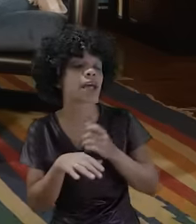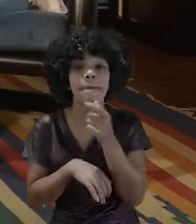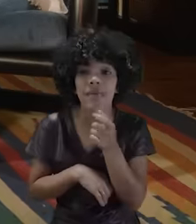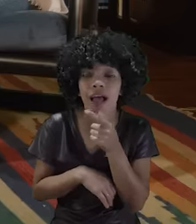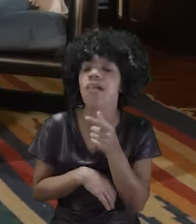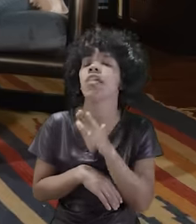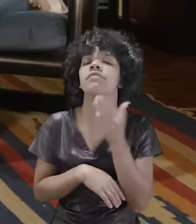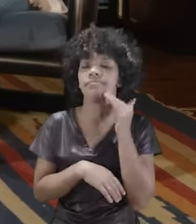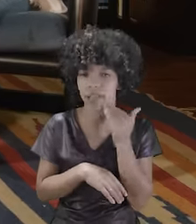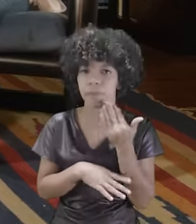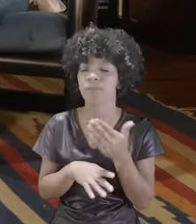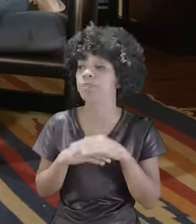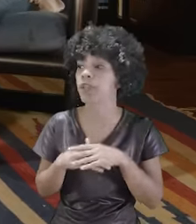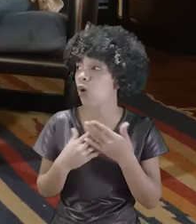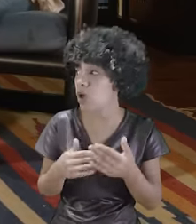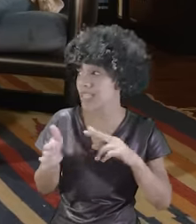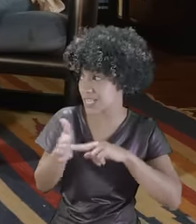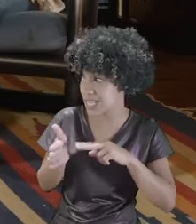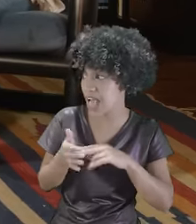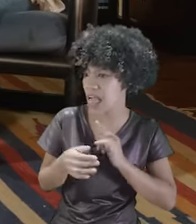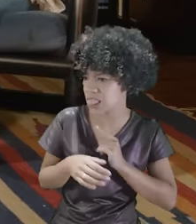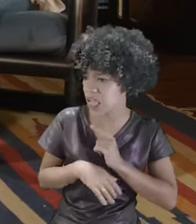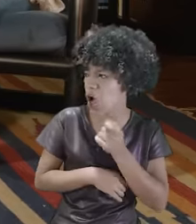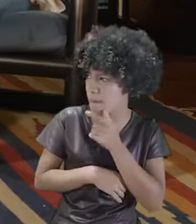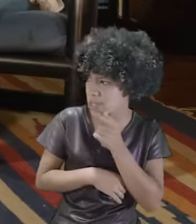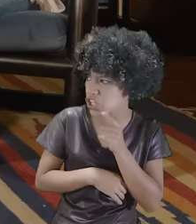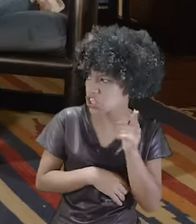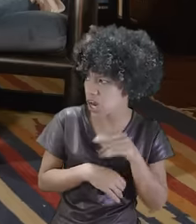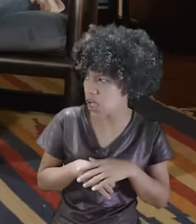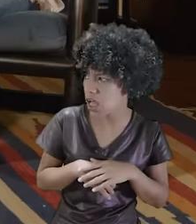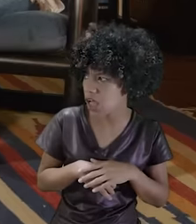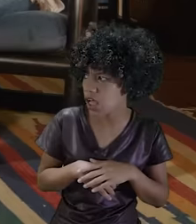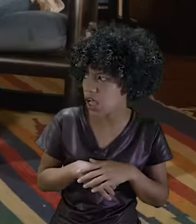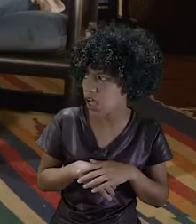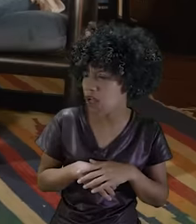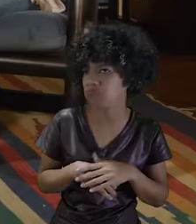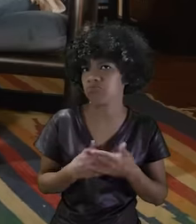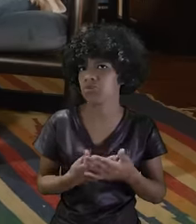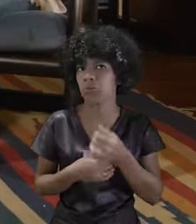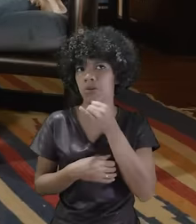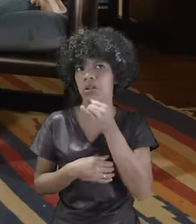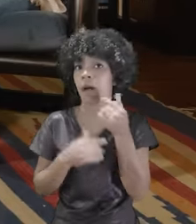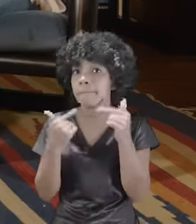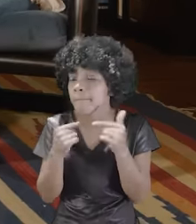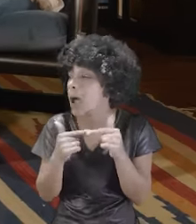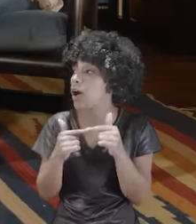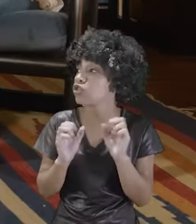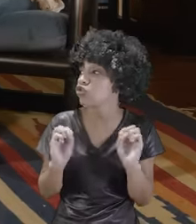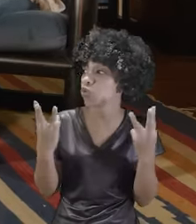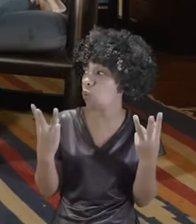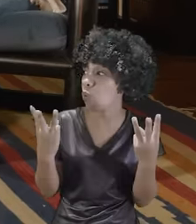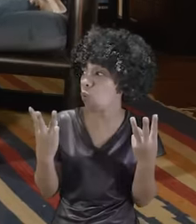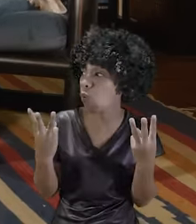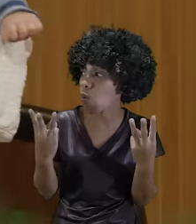irem para a guerra tinha muito comediante lá muito engraçado e fazer